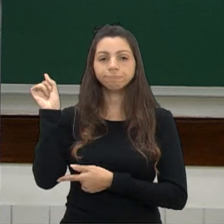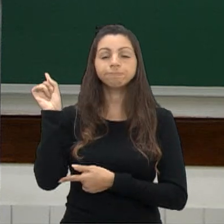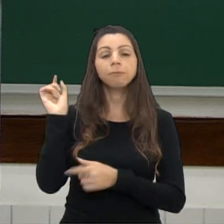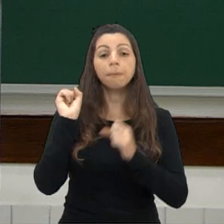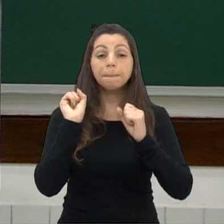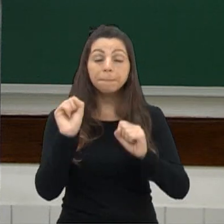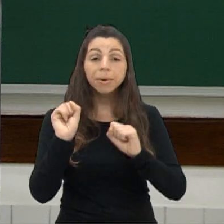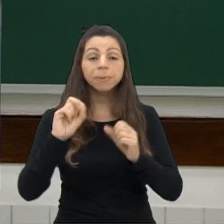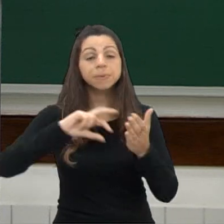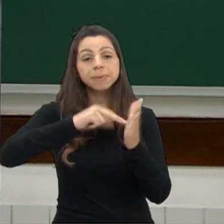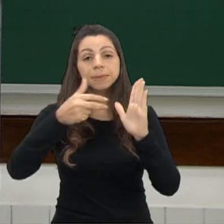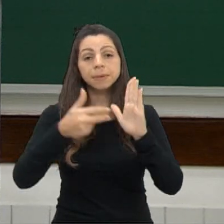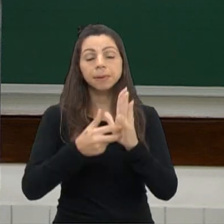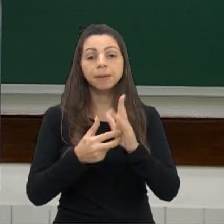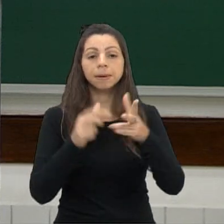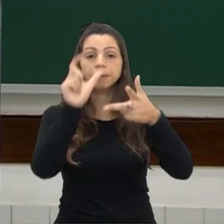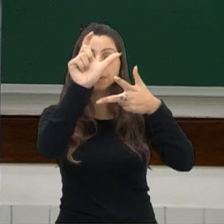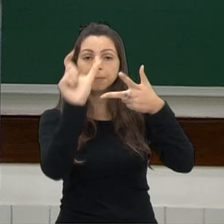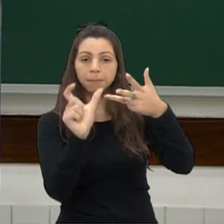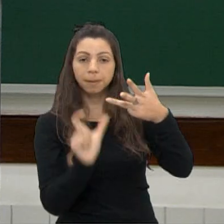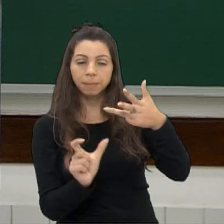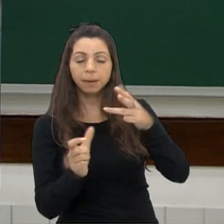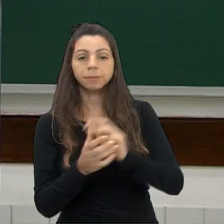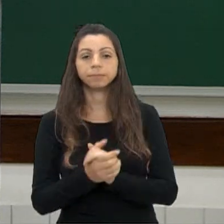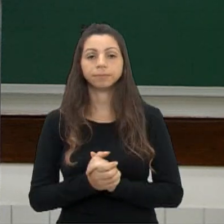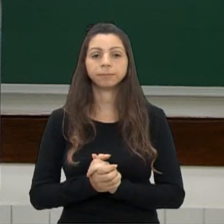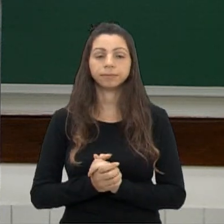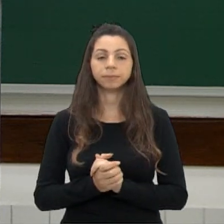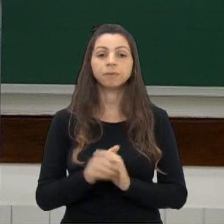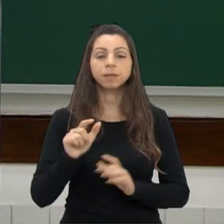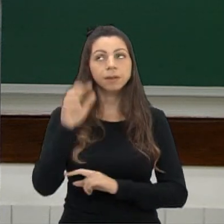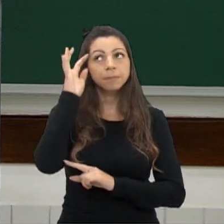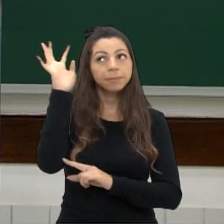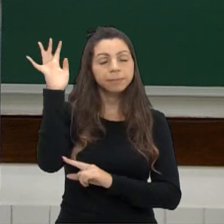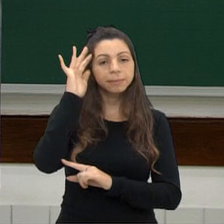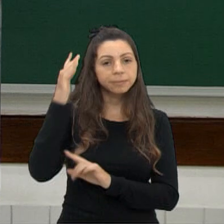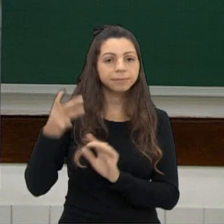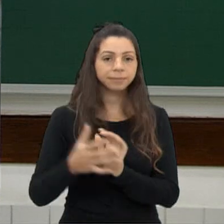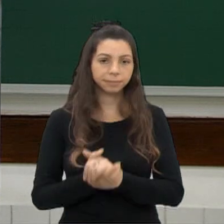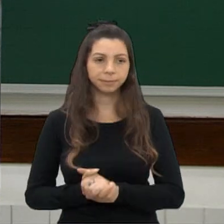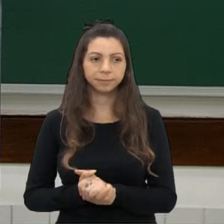o significado de cada palavra. Esse era o nosso exercício, você imaginar.